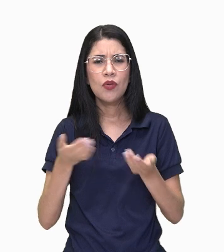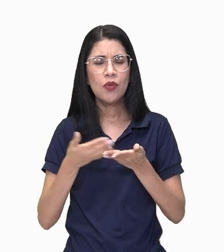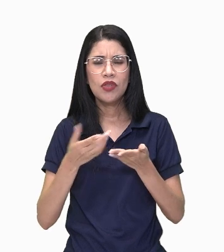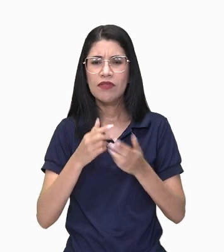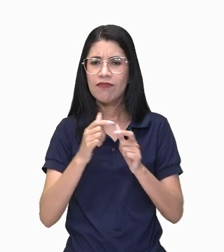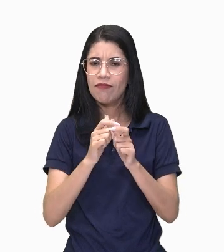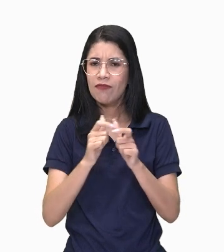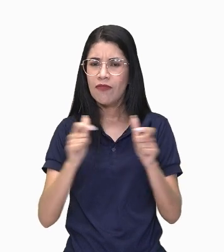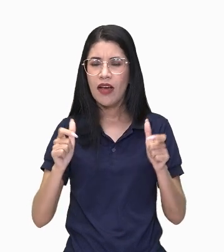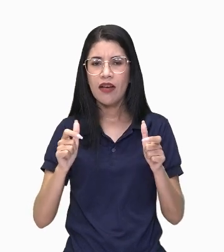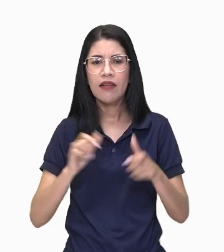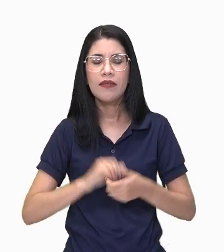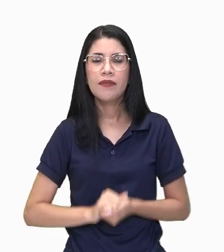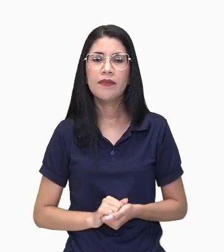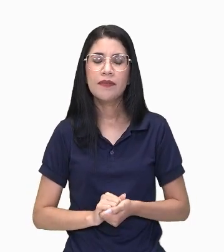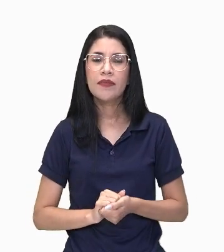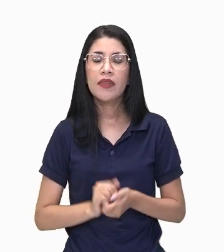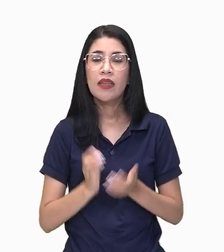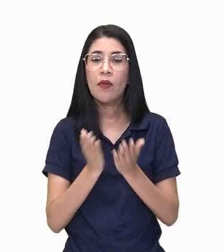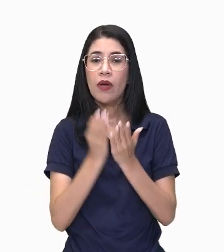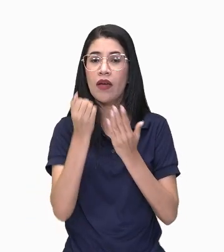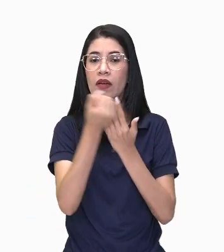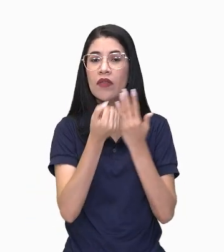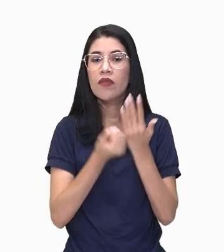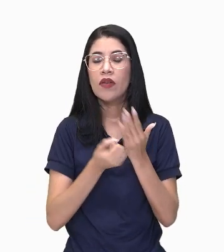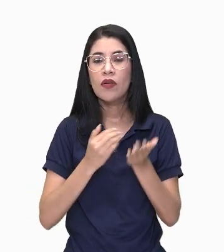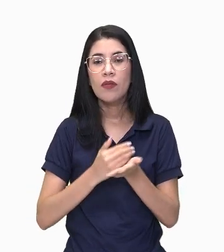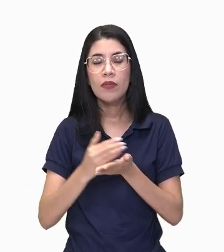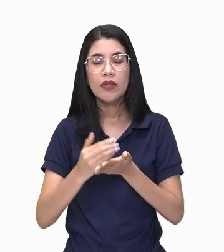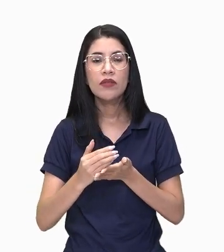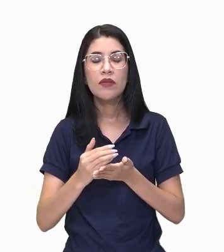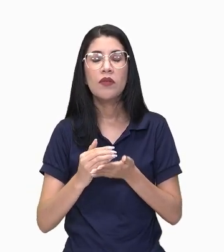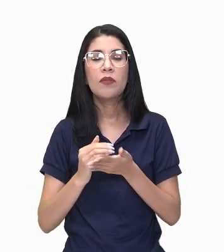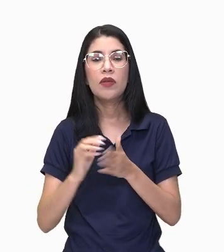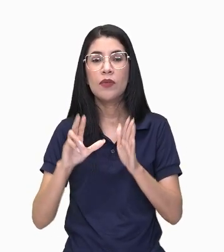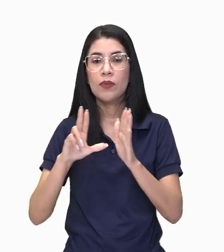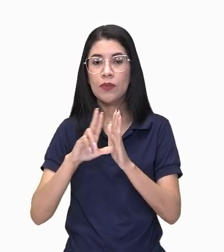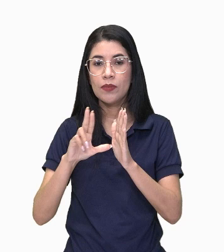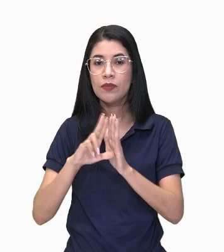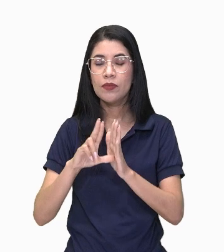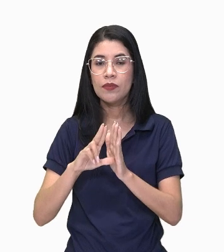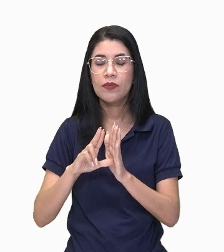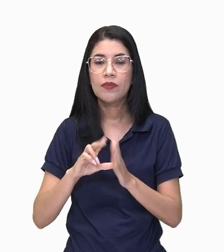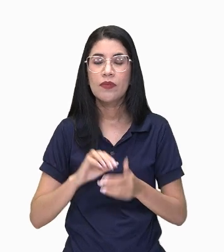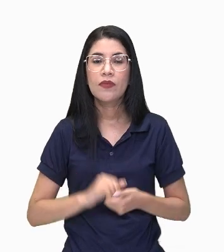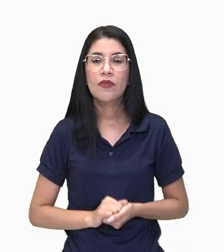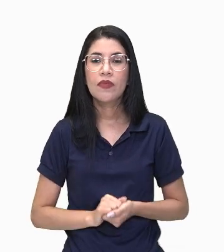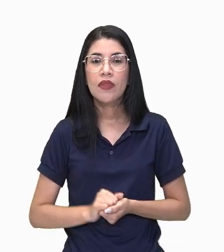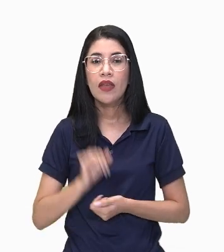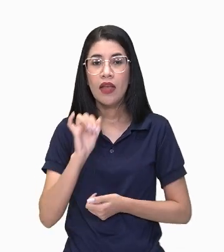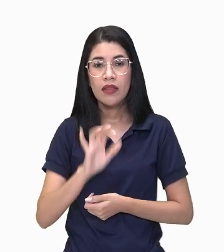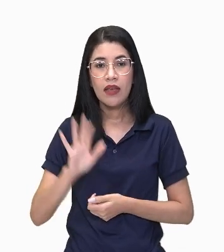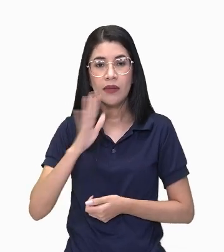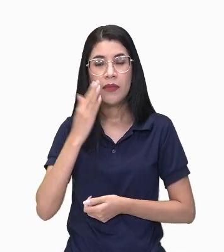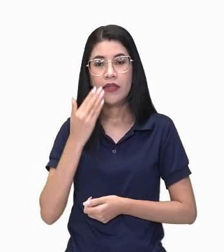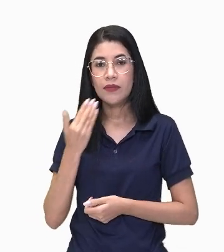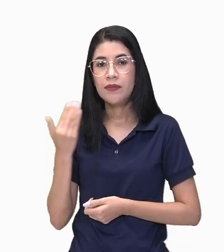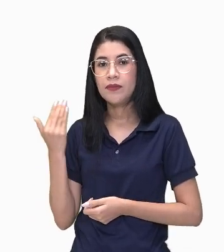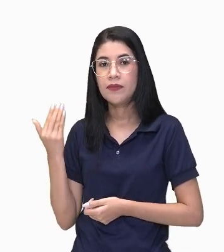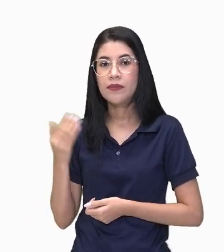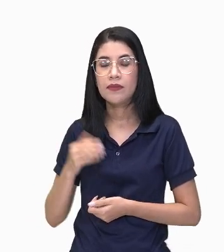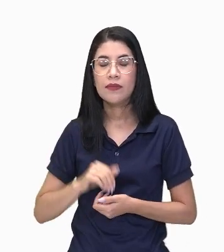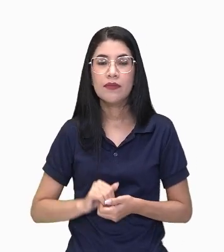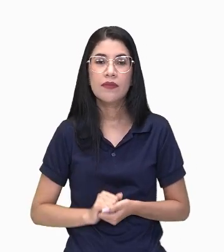Reforma de Lutero. A Reforma Protestante foi iniciada por Martinho Lutero. Esse camarada que está aí do lado que vocês